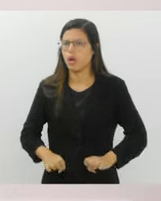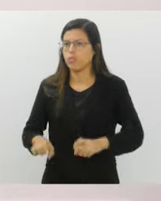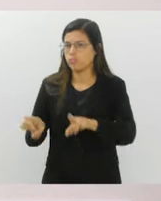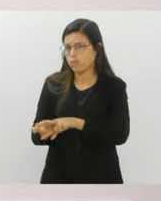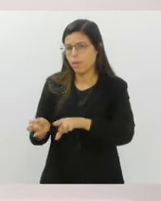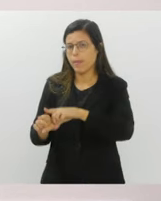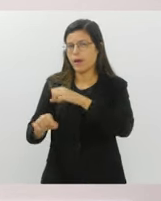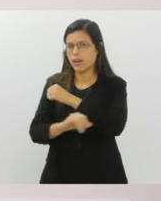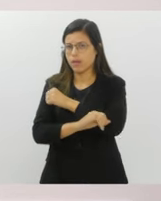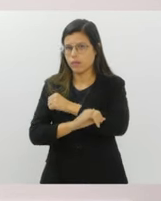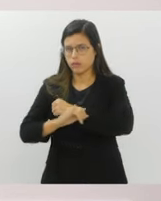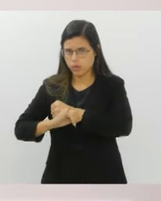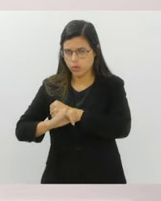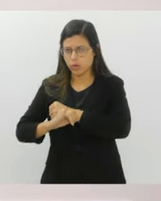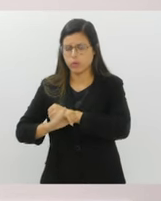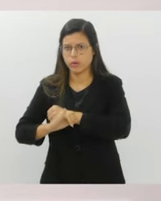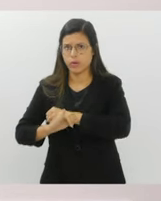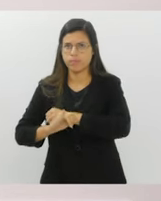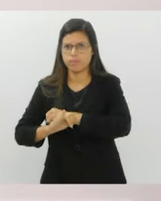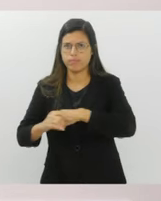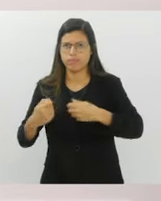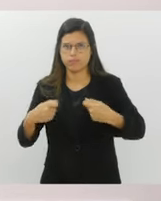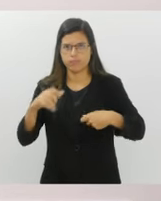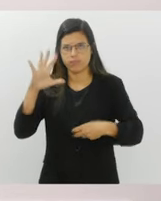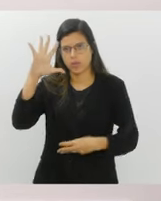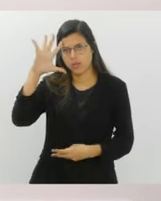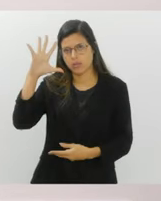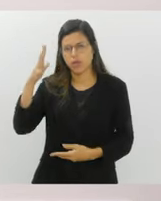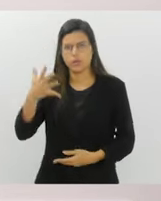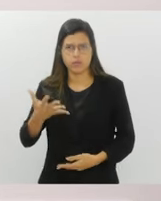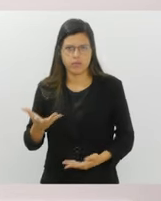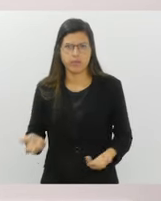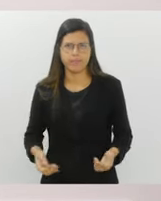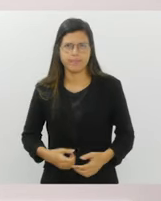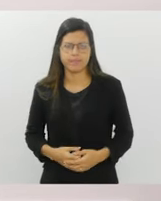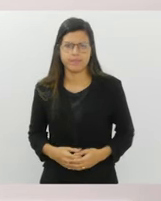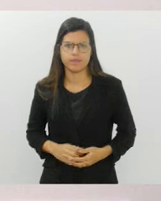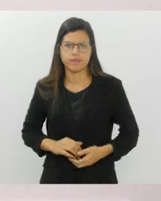infraestrutura. Isso precisa ser resolvido.